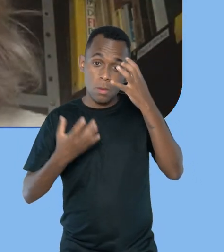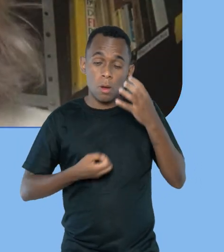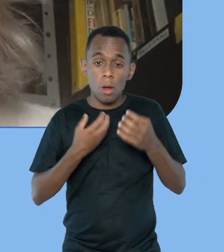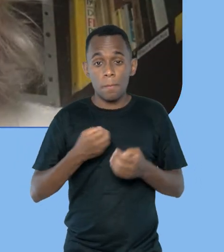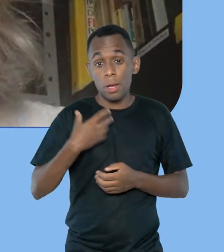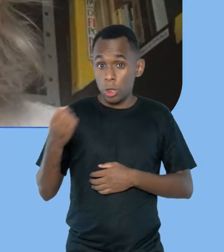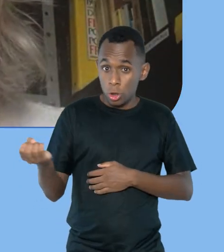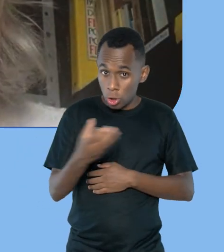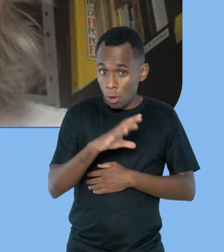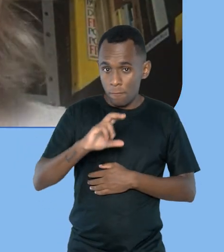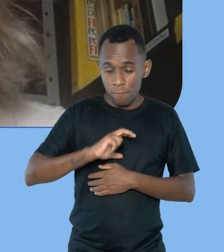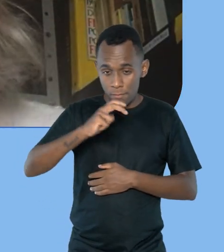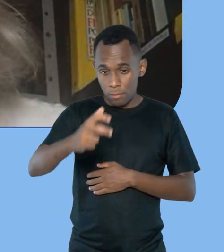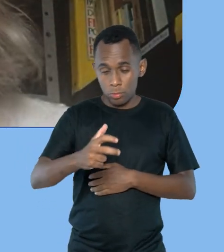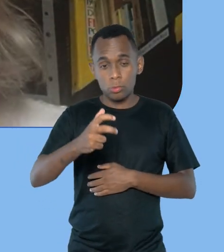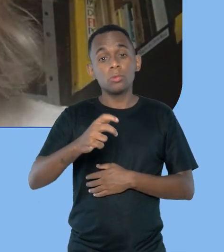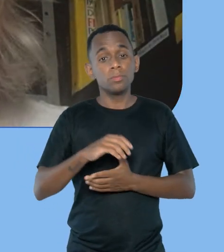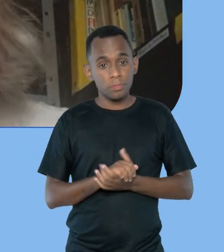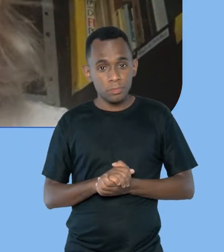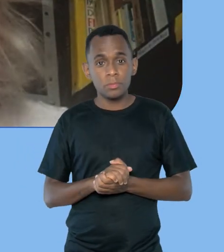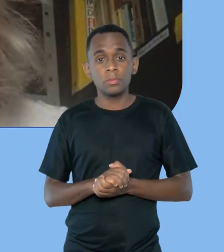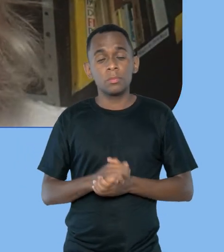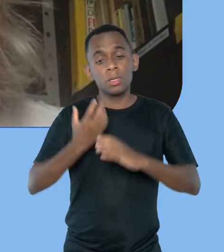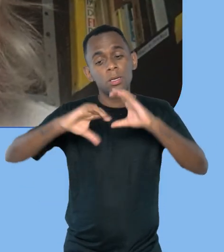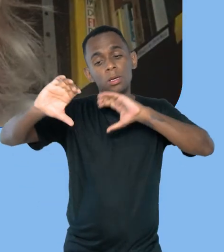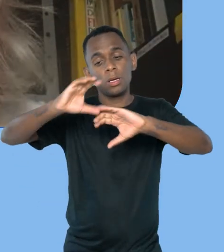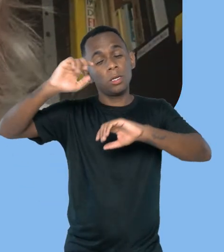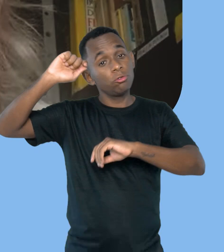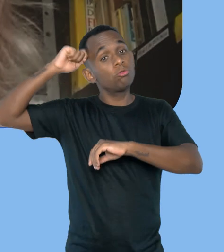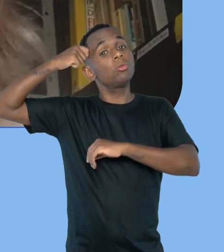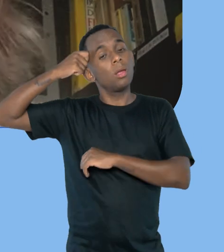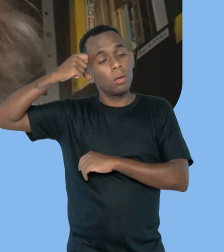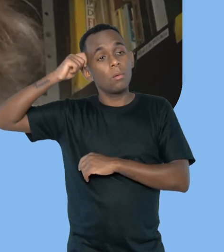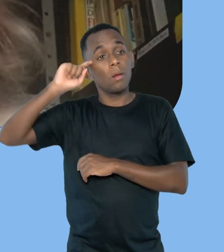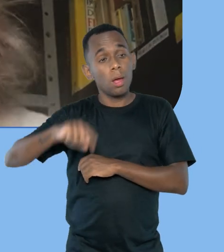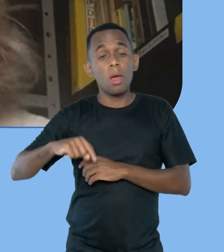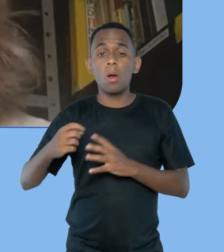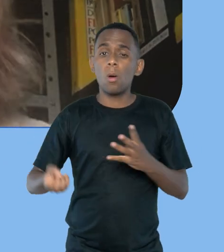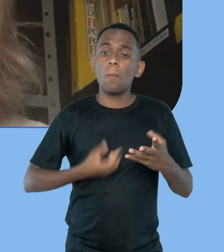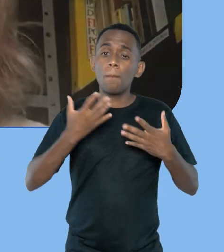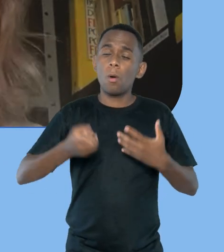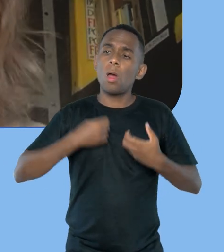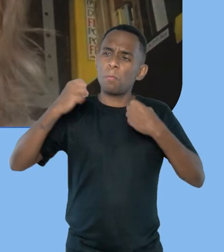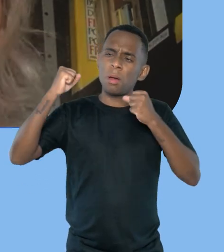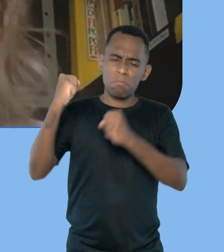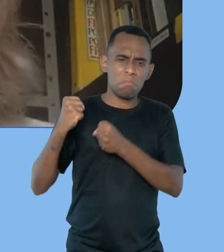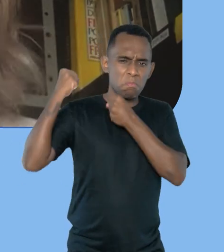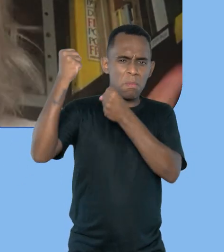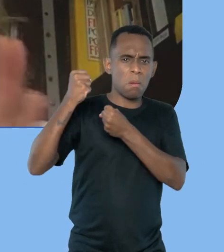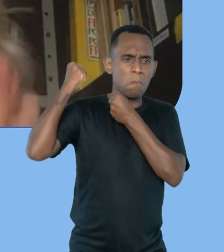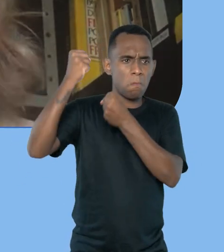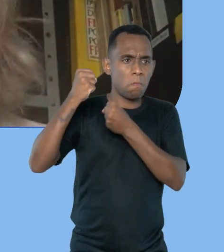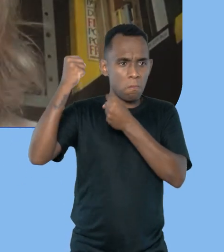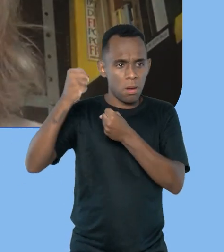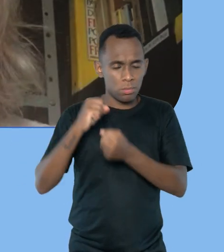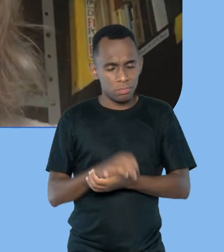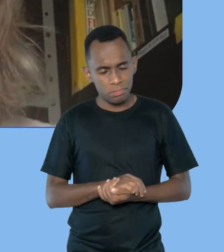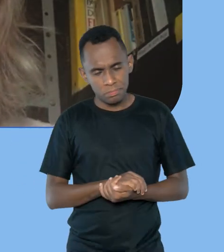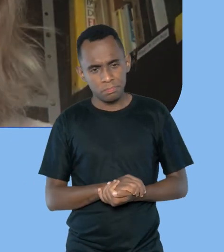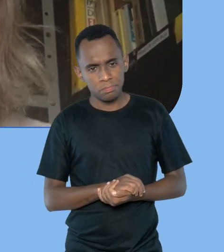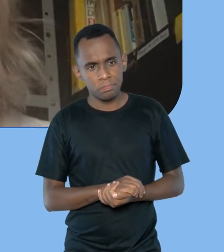um modernista português, Zé Régio, Cântico Negro, que é um poema manifesto. Eu não vou por